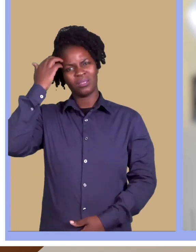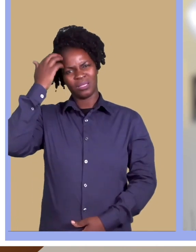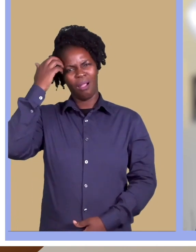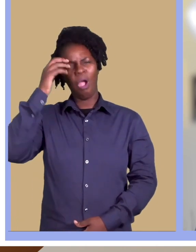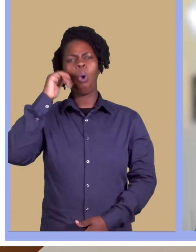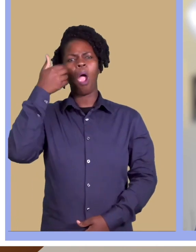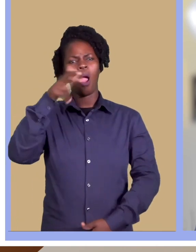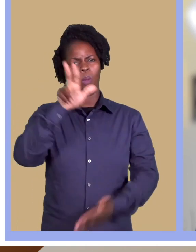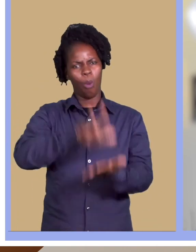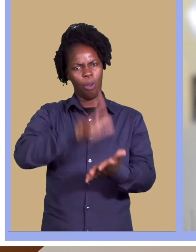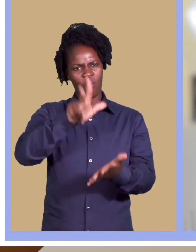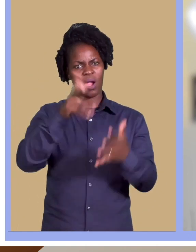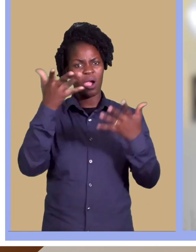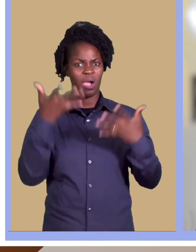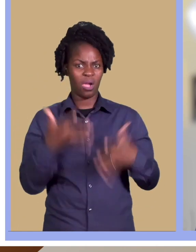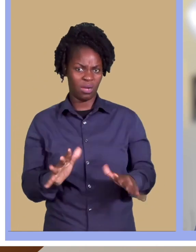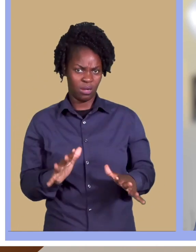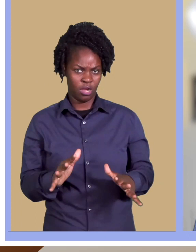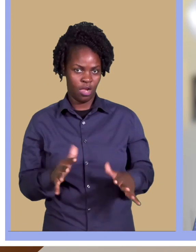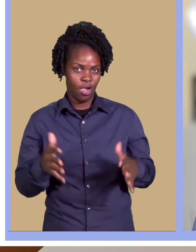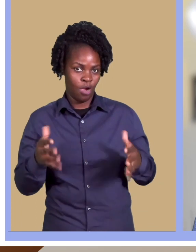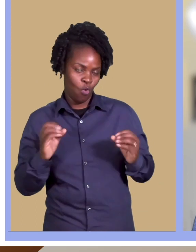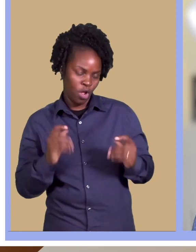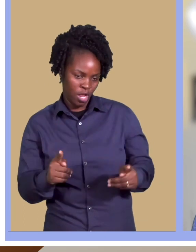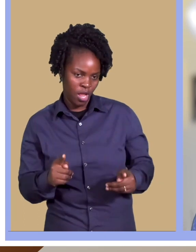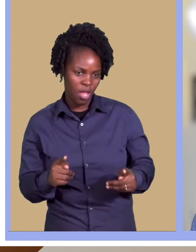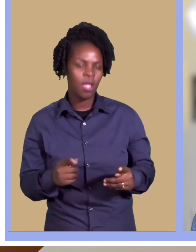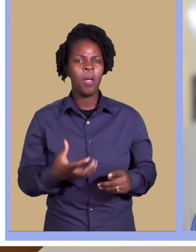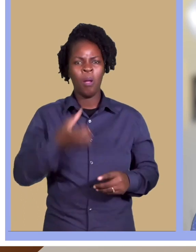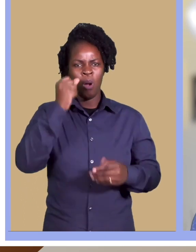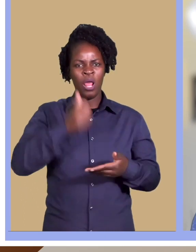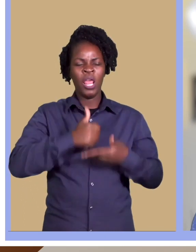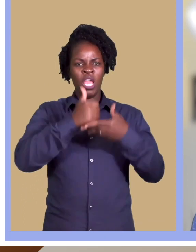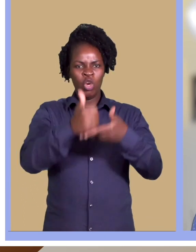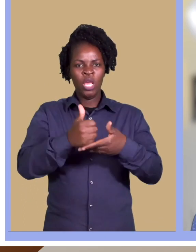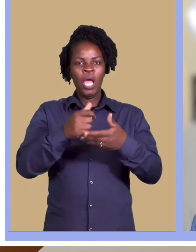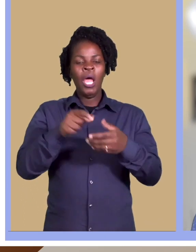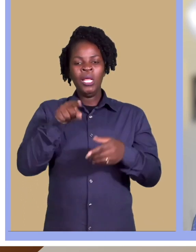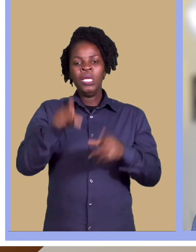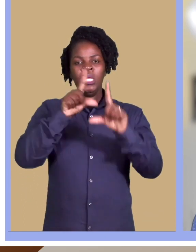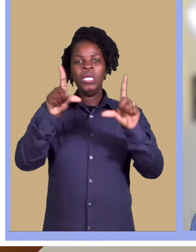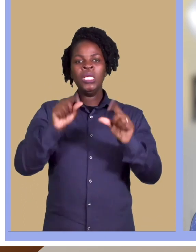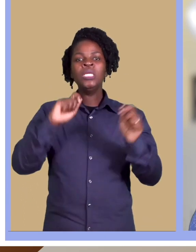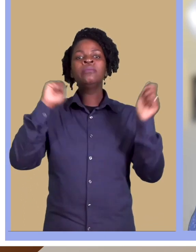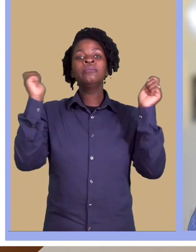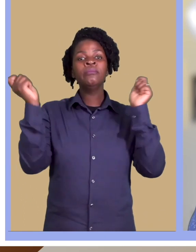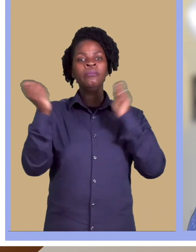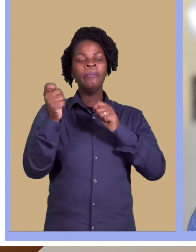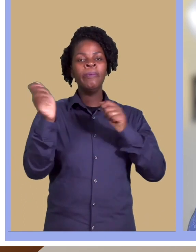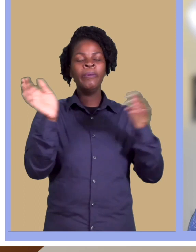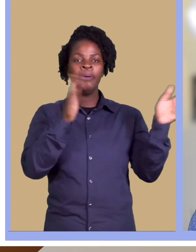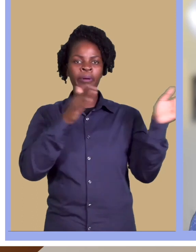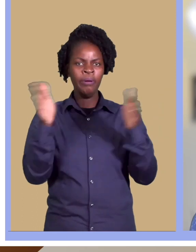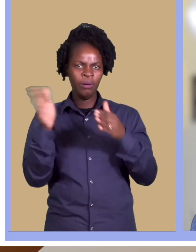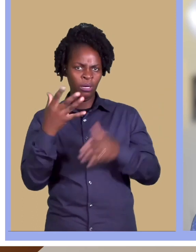alterações climáticas. Já temos um instrumento normativo que pode nos ajudar. Isso também pode influenciar